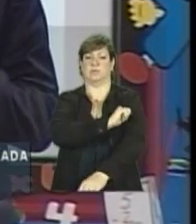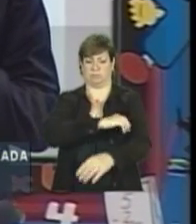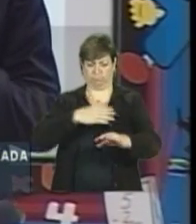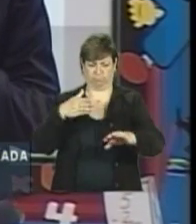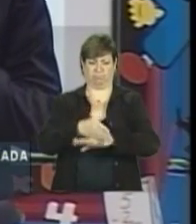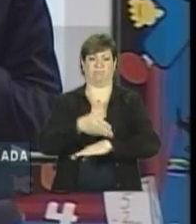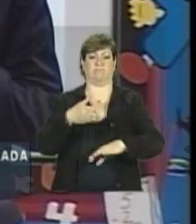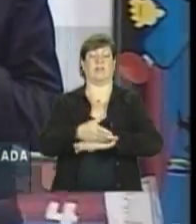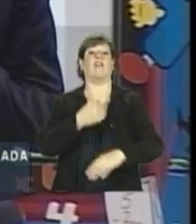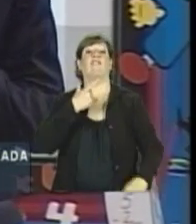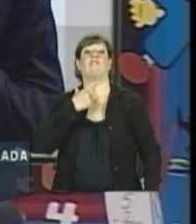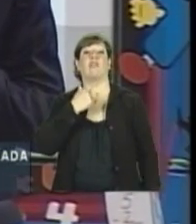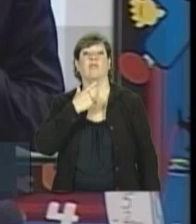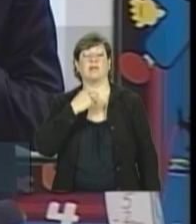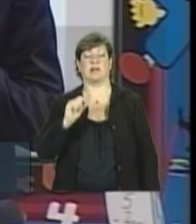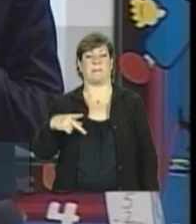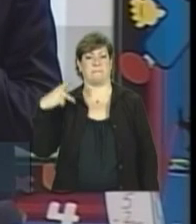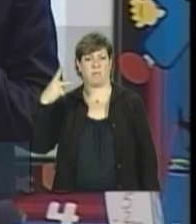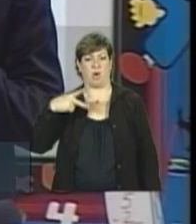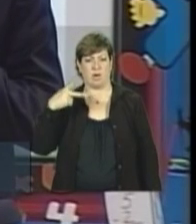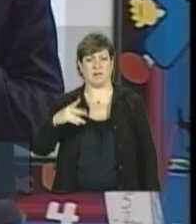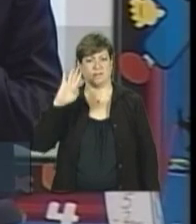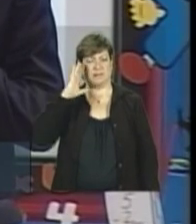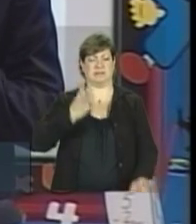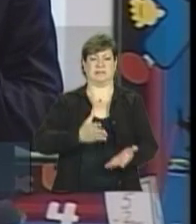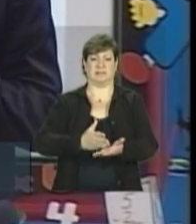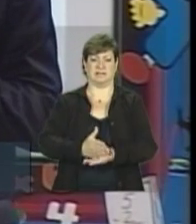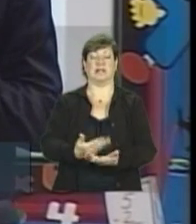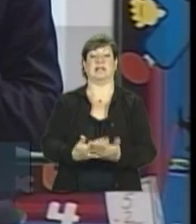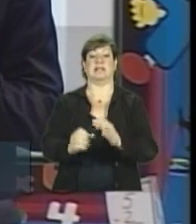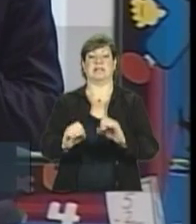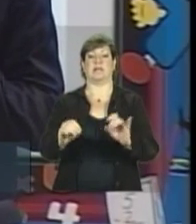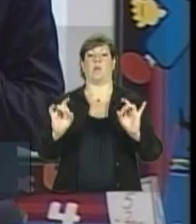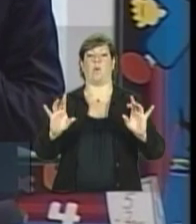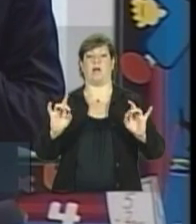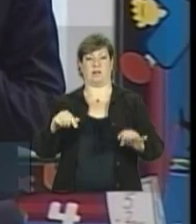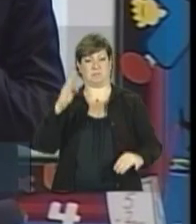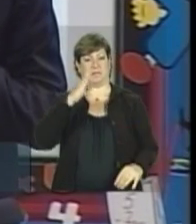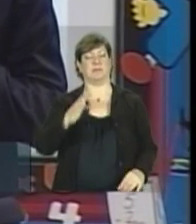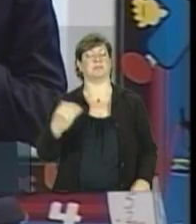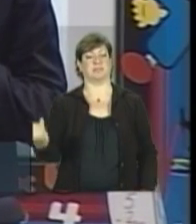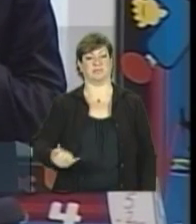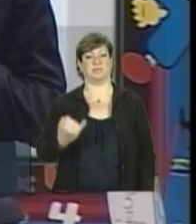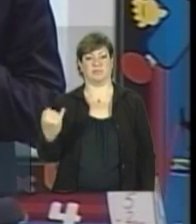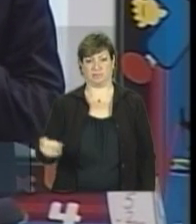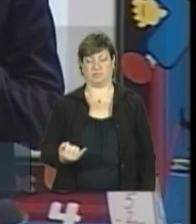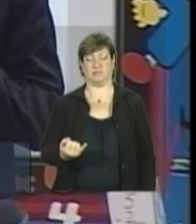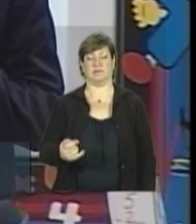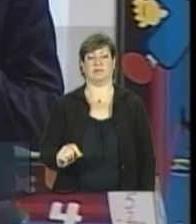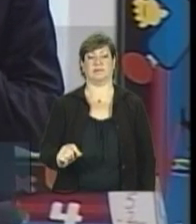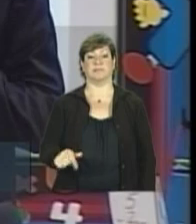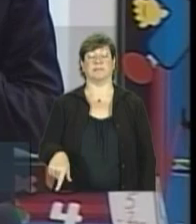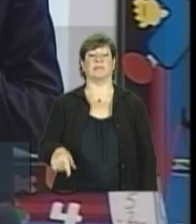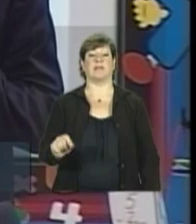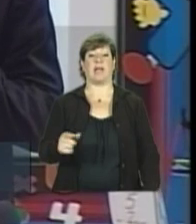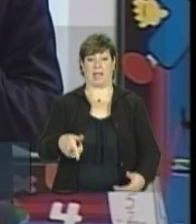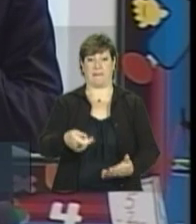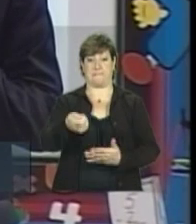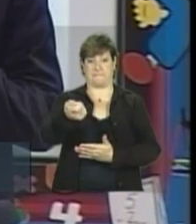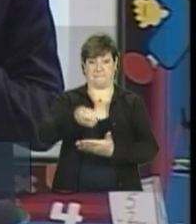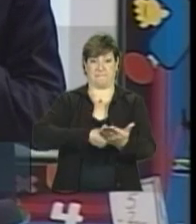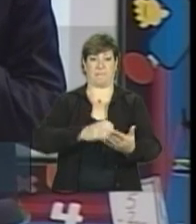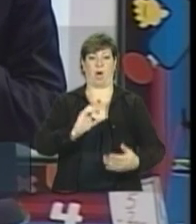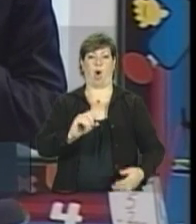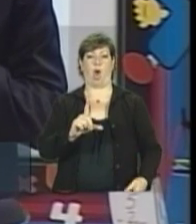Nós precisamos de vontade política, de determinação, para ter uma educação de qualidade no Brasil. A Olimpíada da Matemática,